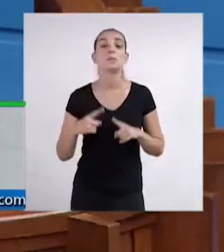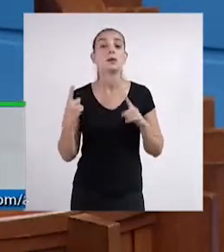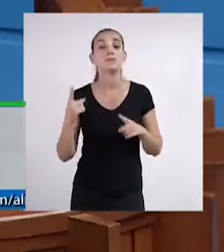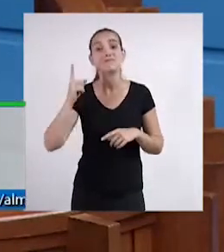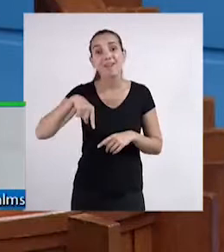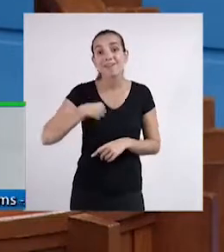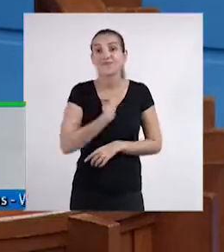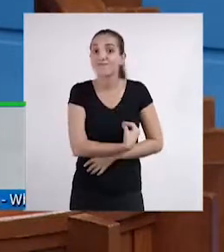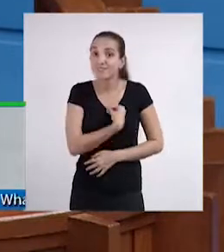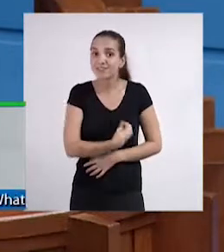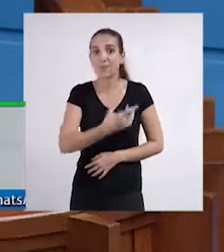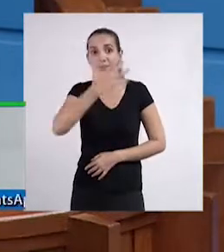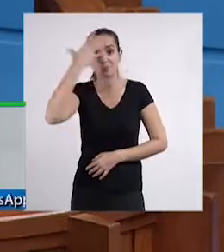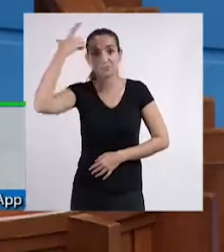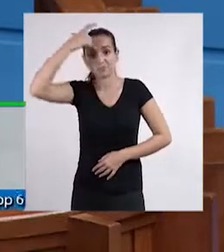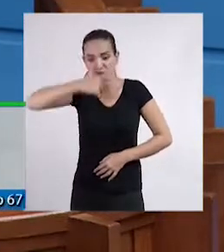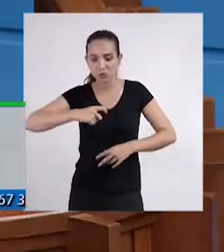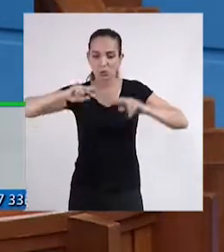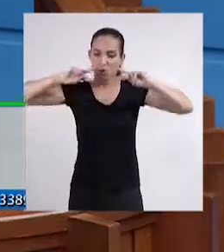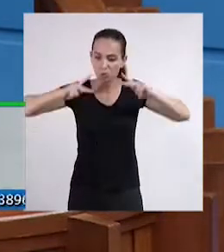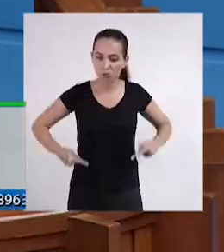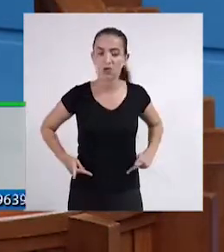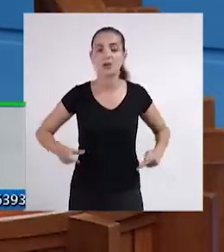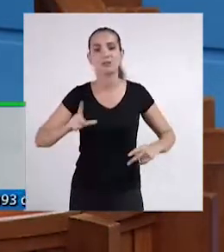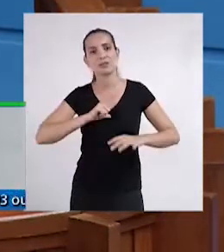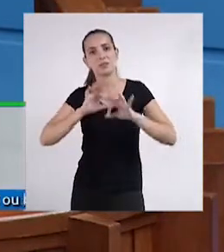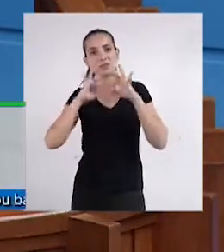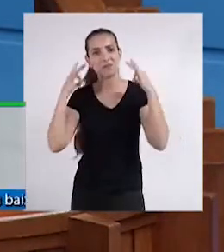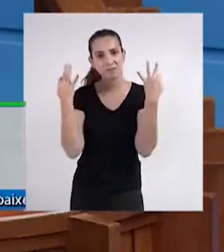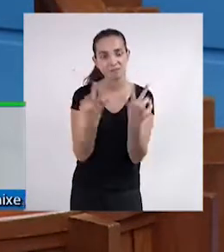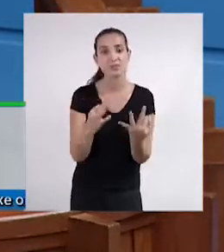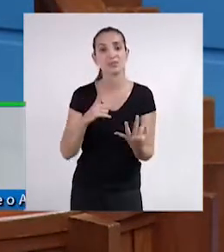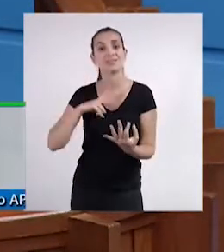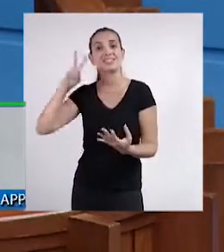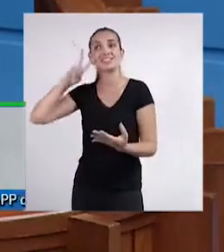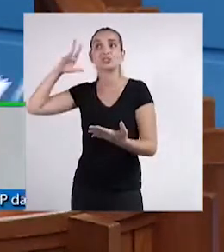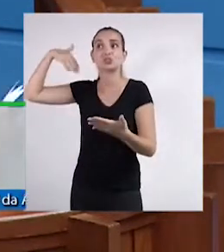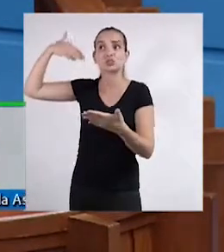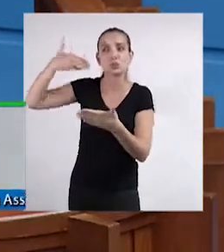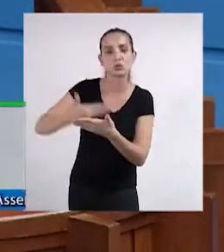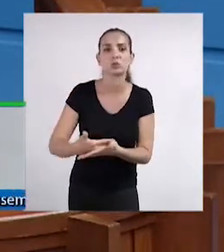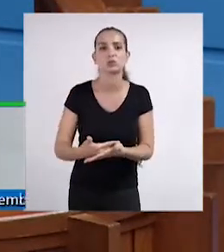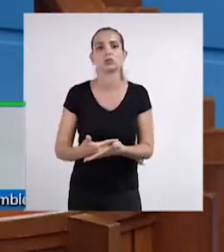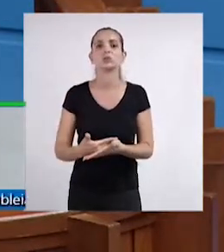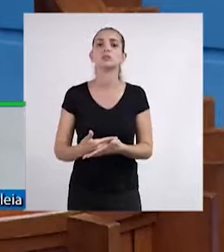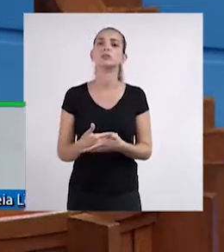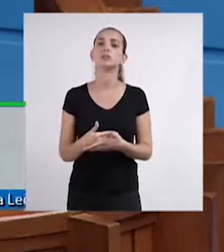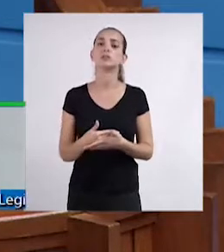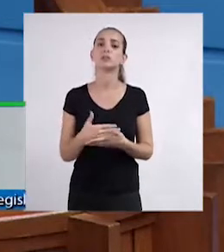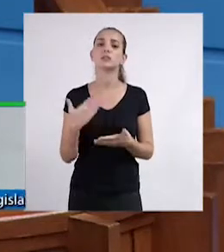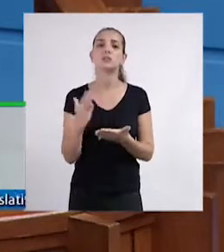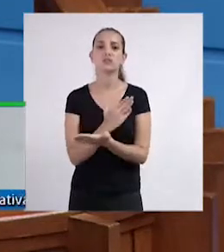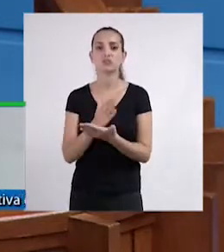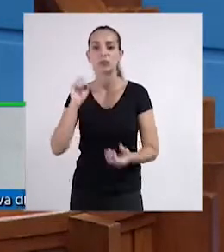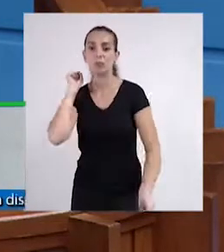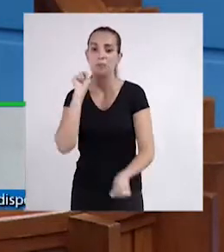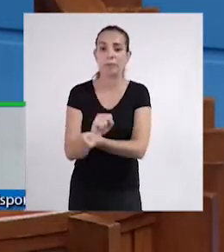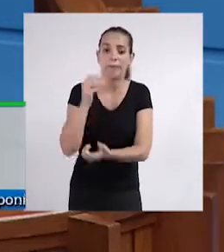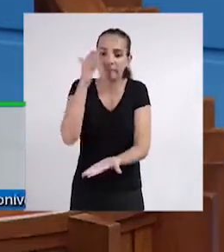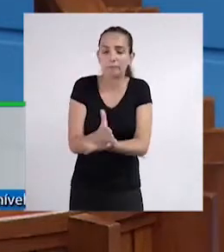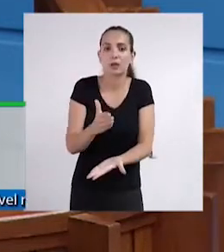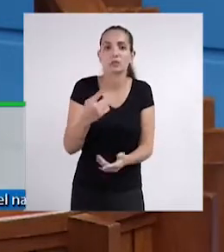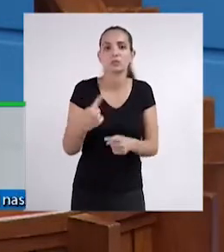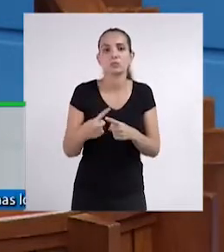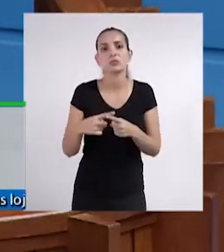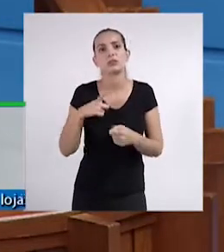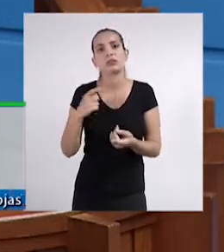uma pessoa que por trás dela tem uma família, tem uma história e que de repente isso tudo é interrompido por causa de